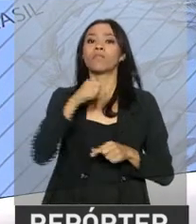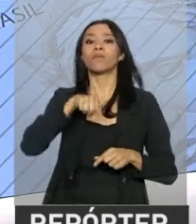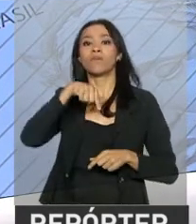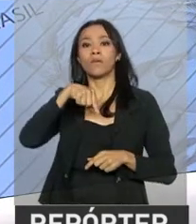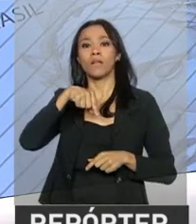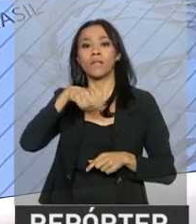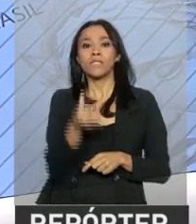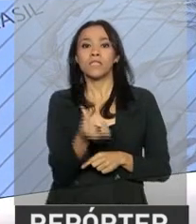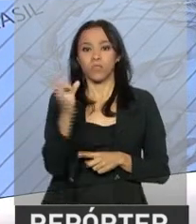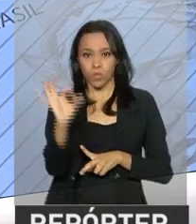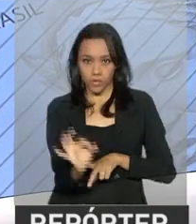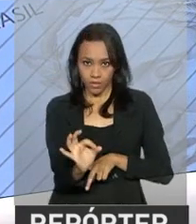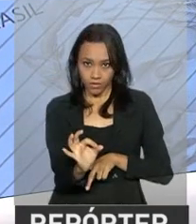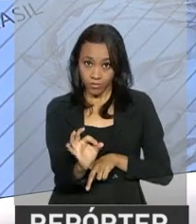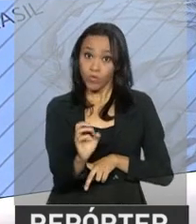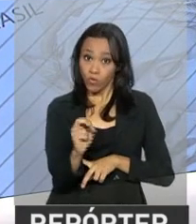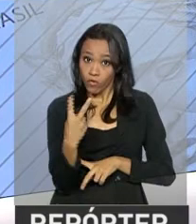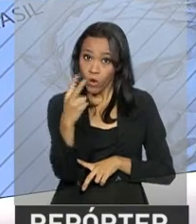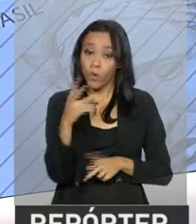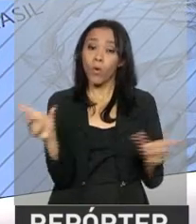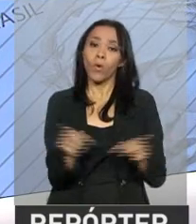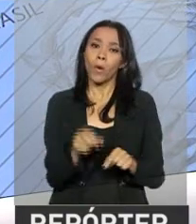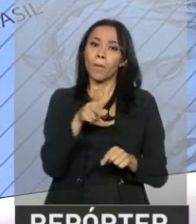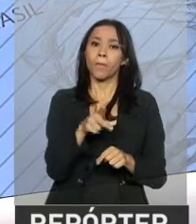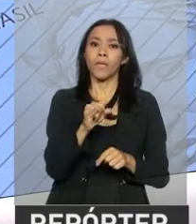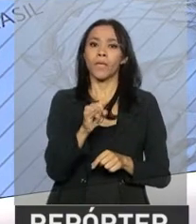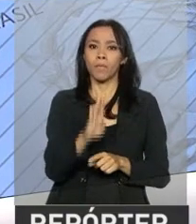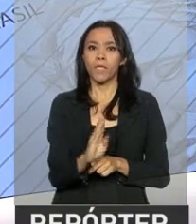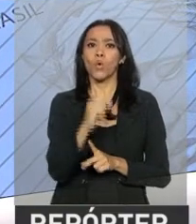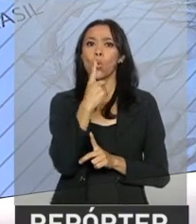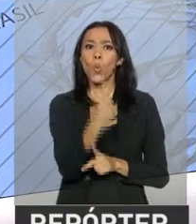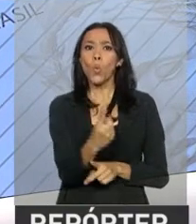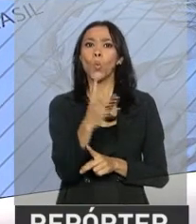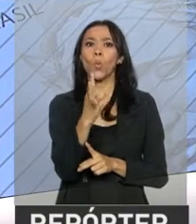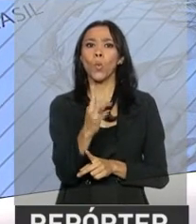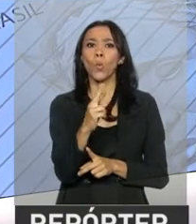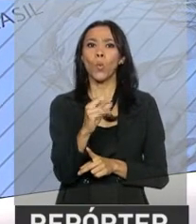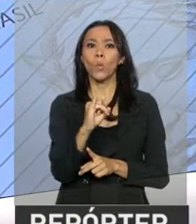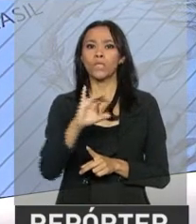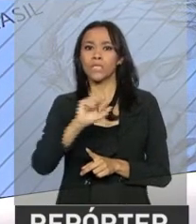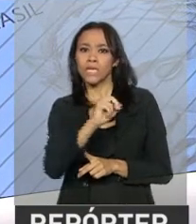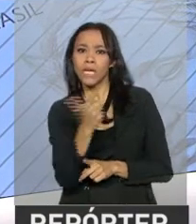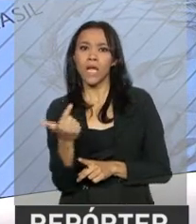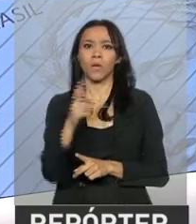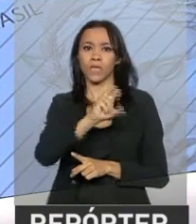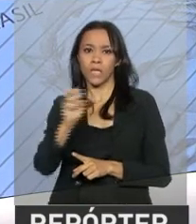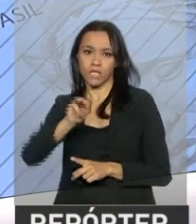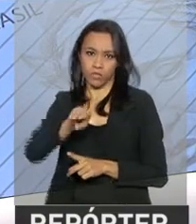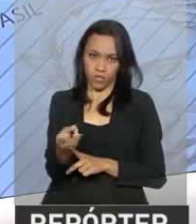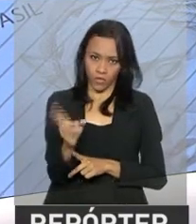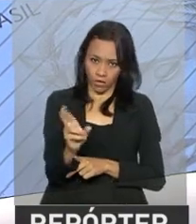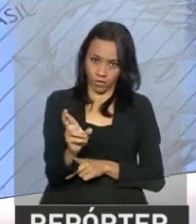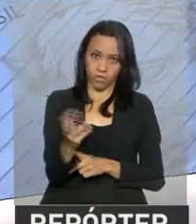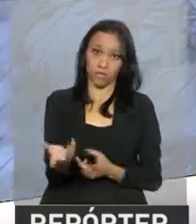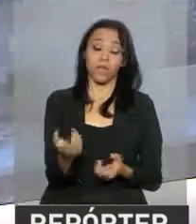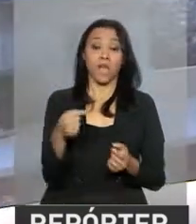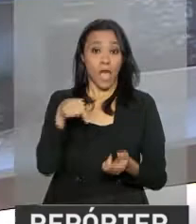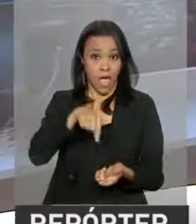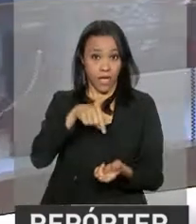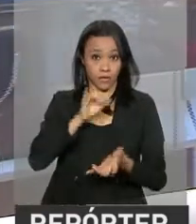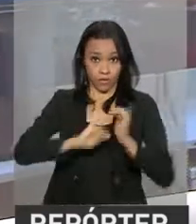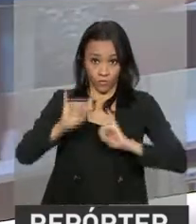4,6 por cento em valores o PIB foi de 1 trilhão e meio de reais os dados foram divulgados